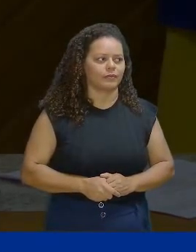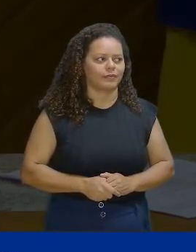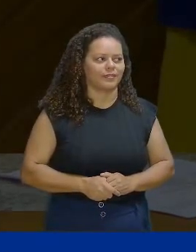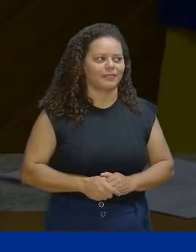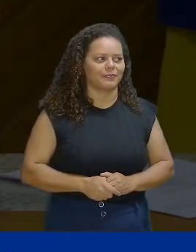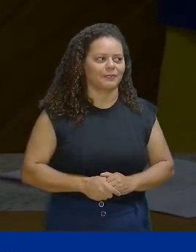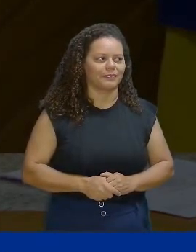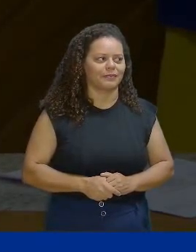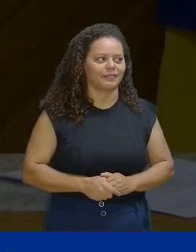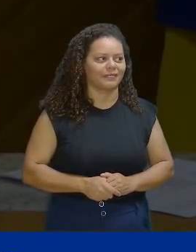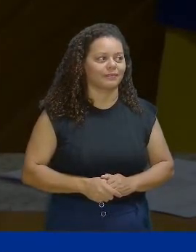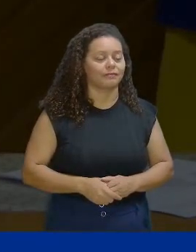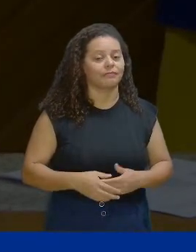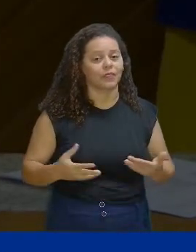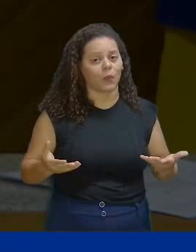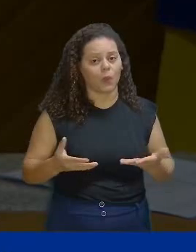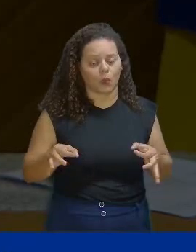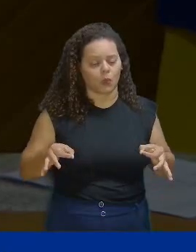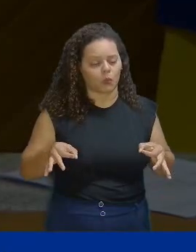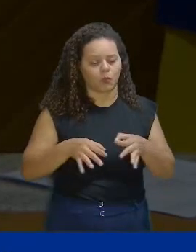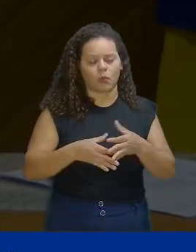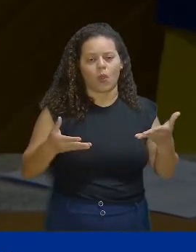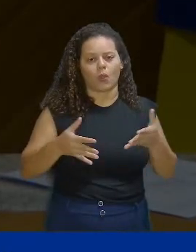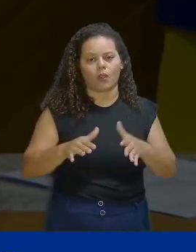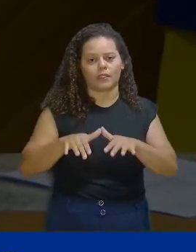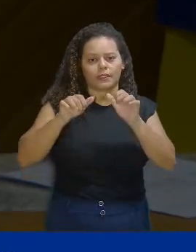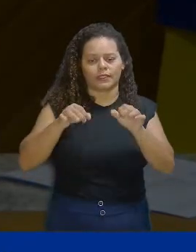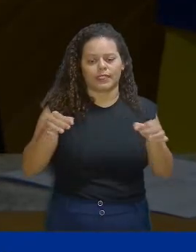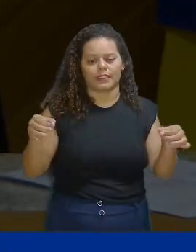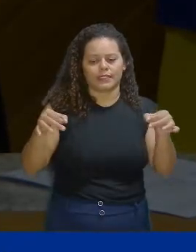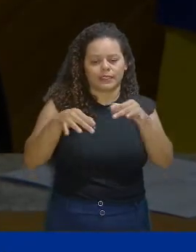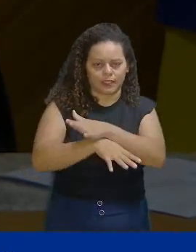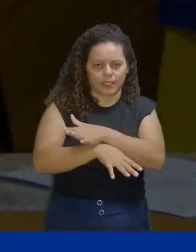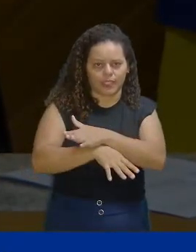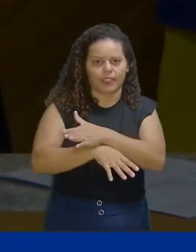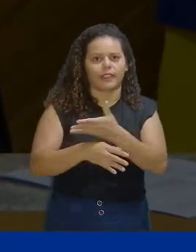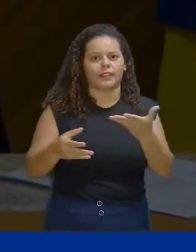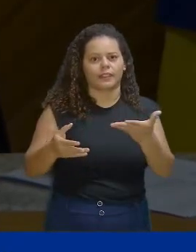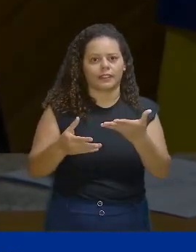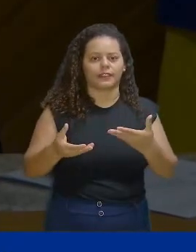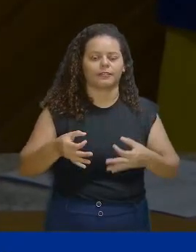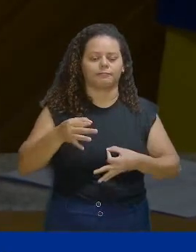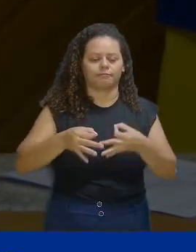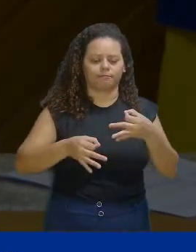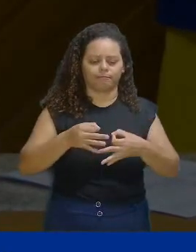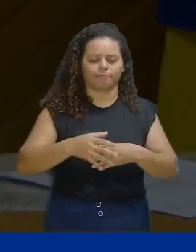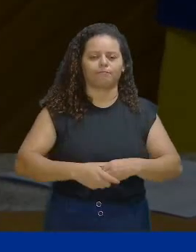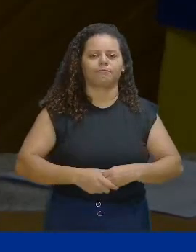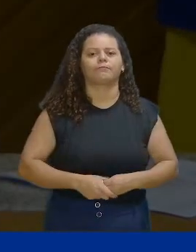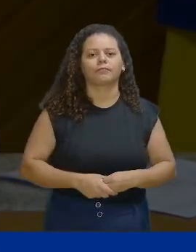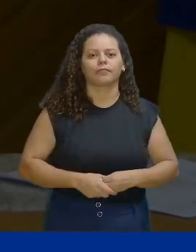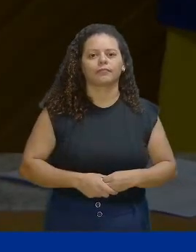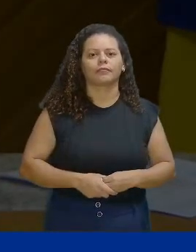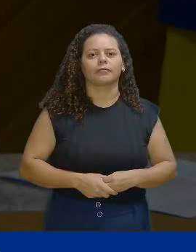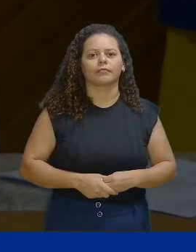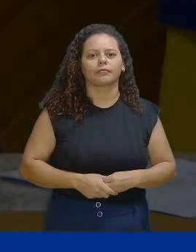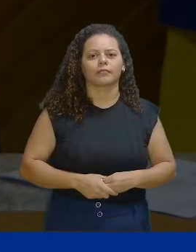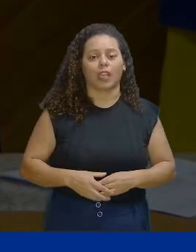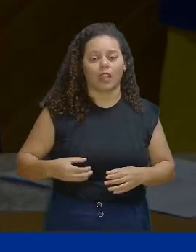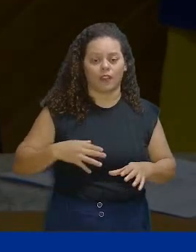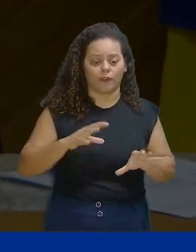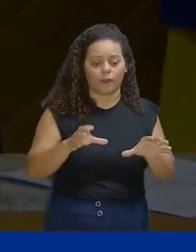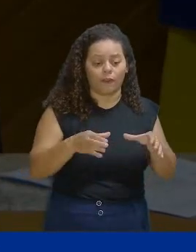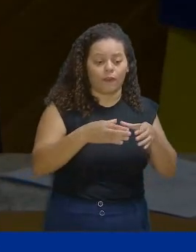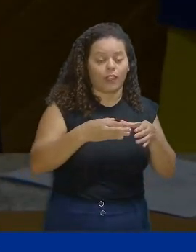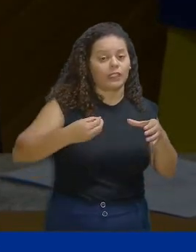E nada mais havendo, então, eu declaro encerrada a sessão judicial e, havendo